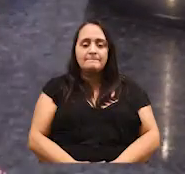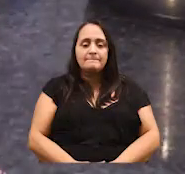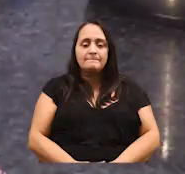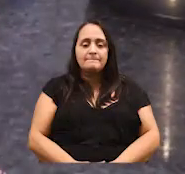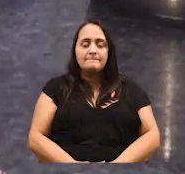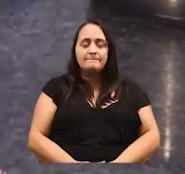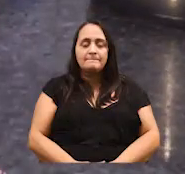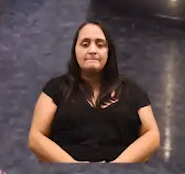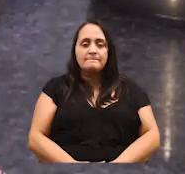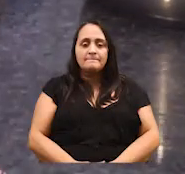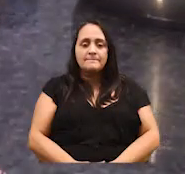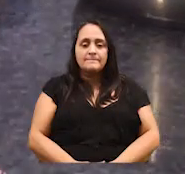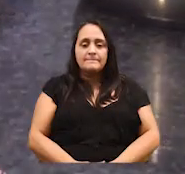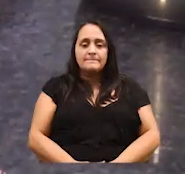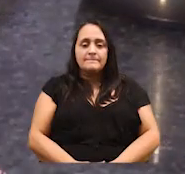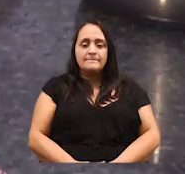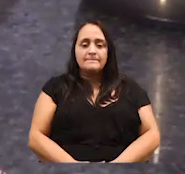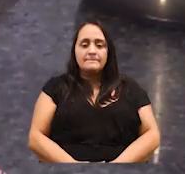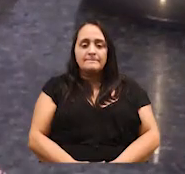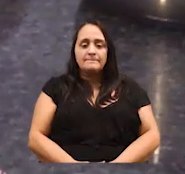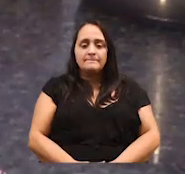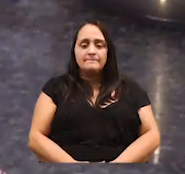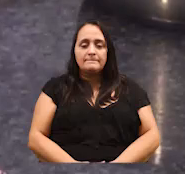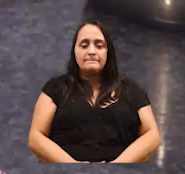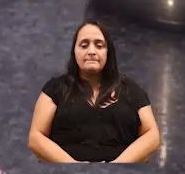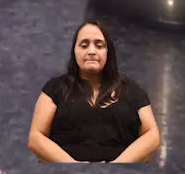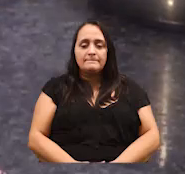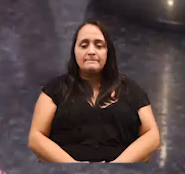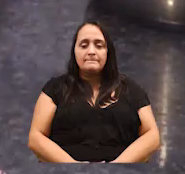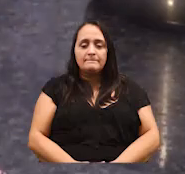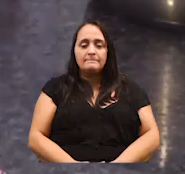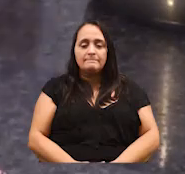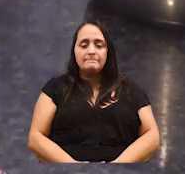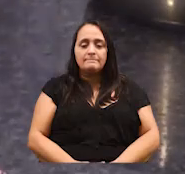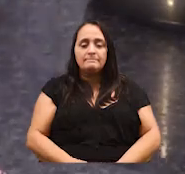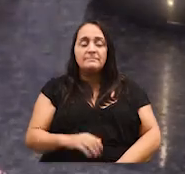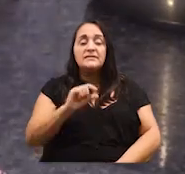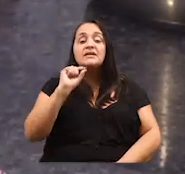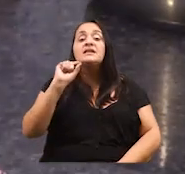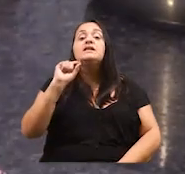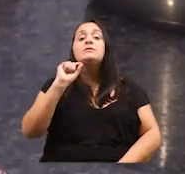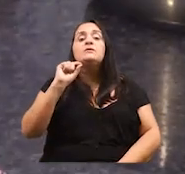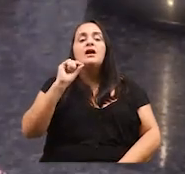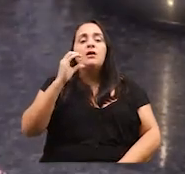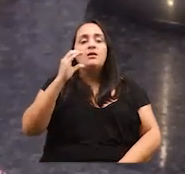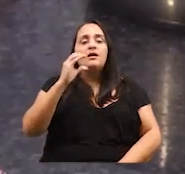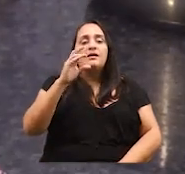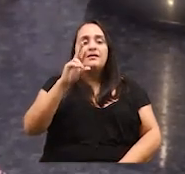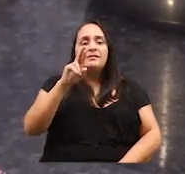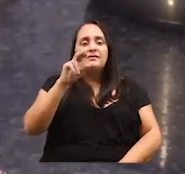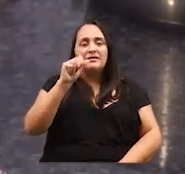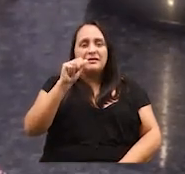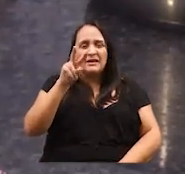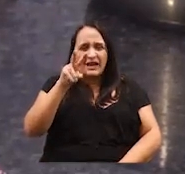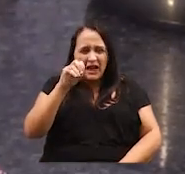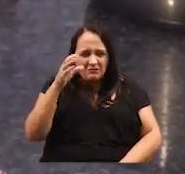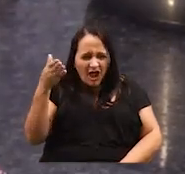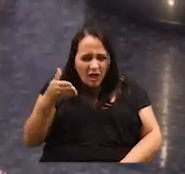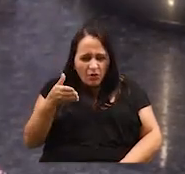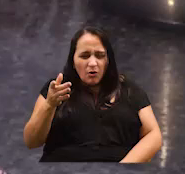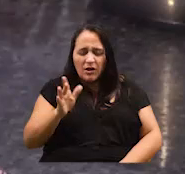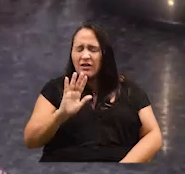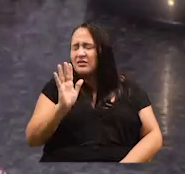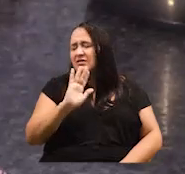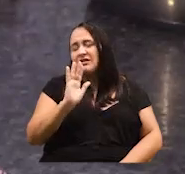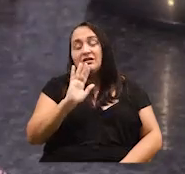Meia xícara de leite. Por que você não bota mistura? E o cravo a gente não bota agora. Deixa só Bota para o final. antes.